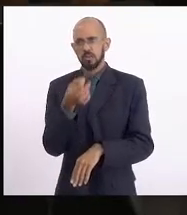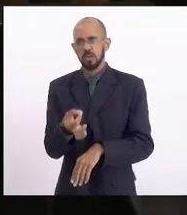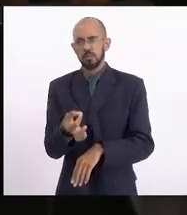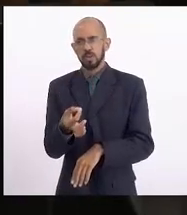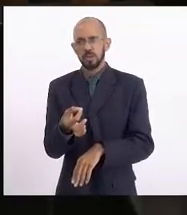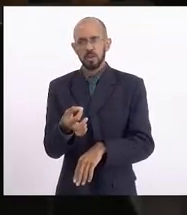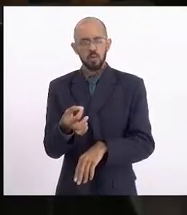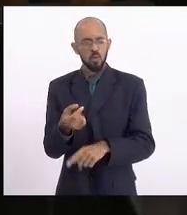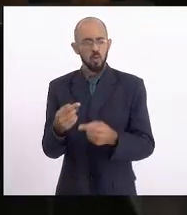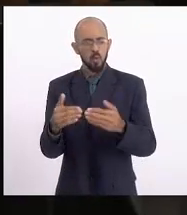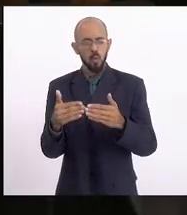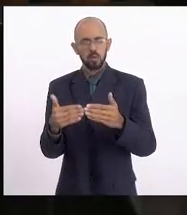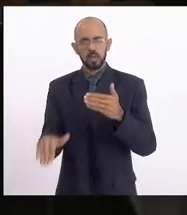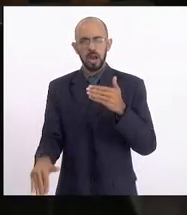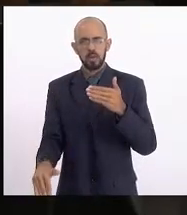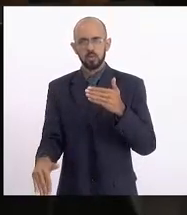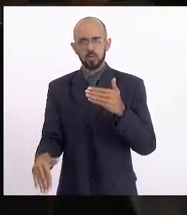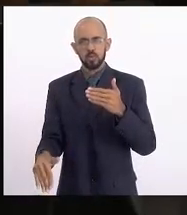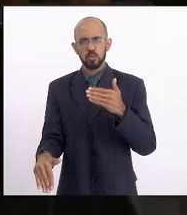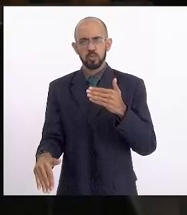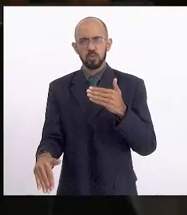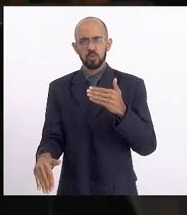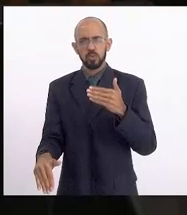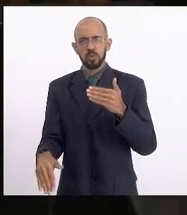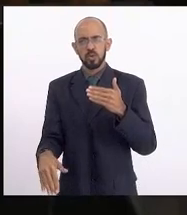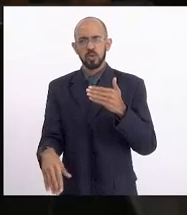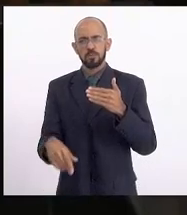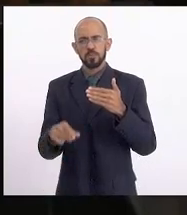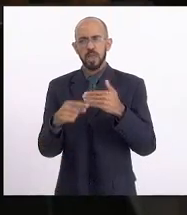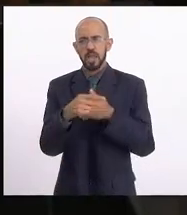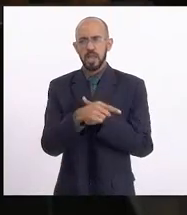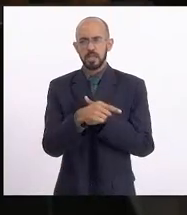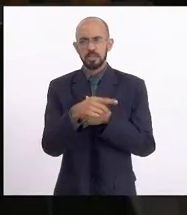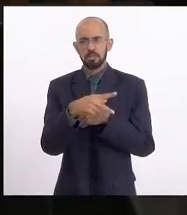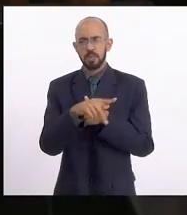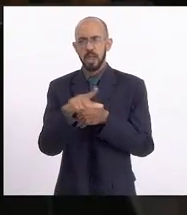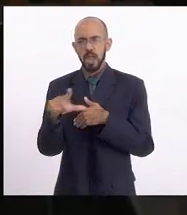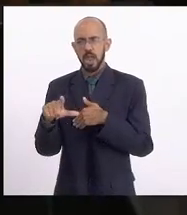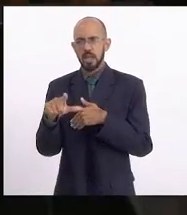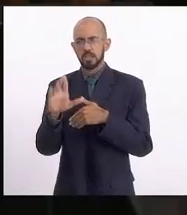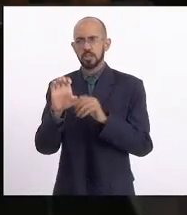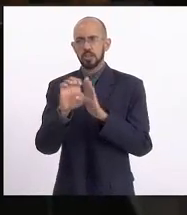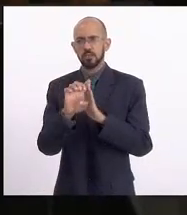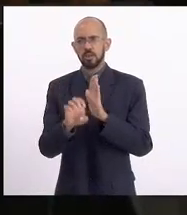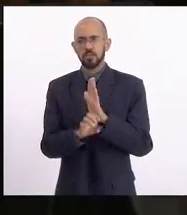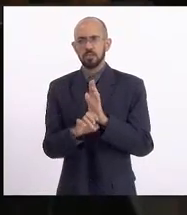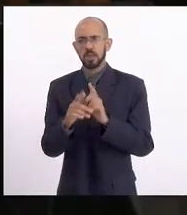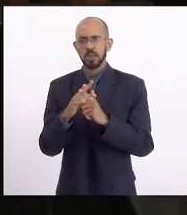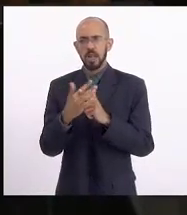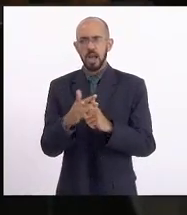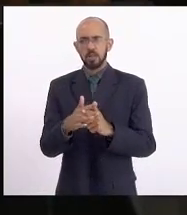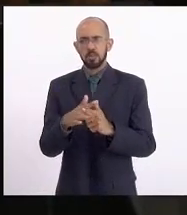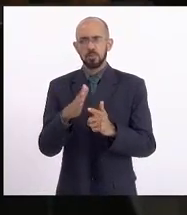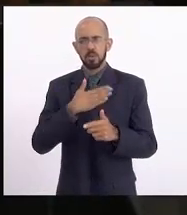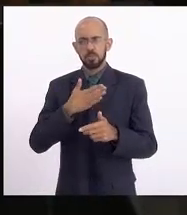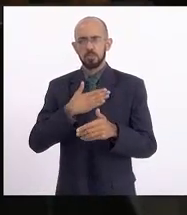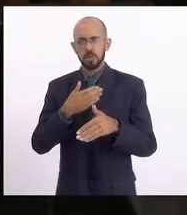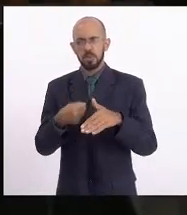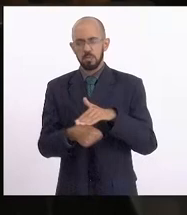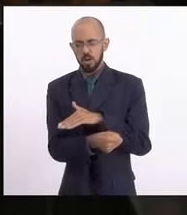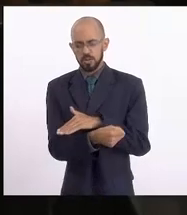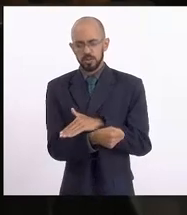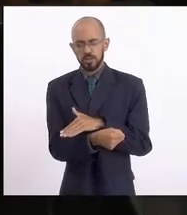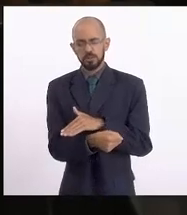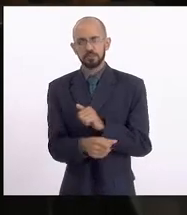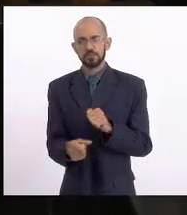uma forma contrária. Quero dizer que esse projeto ele foi emendado pelo meu mandato. Nós sabemos que ele